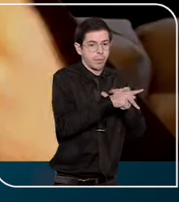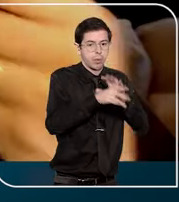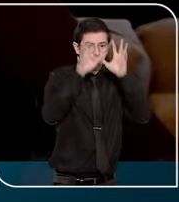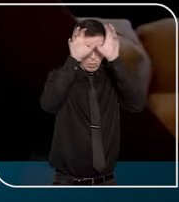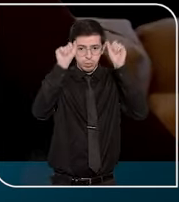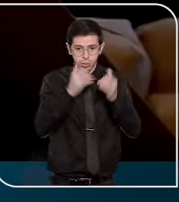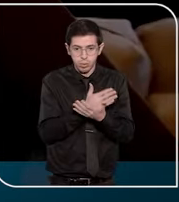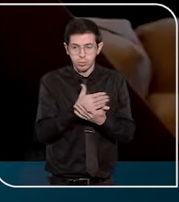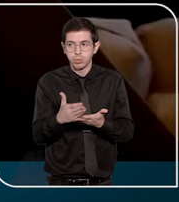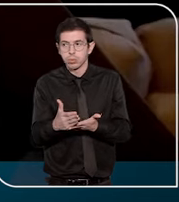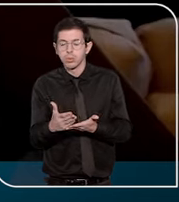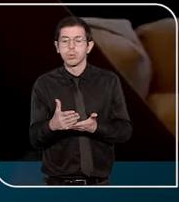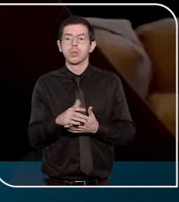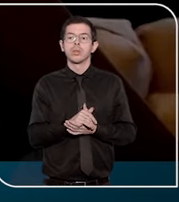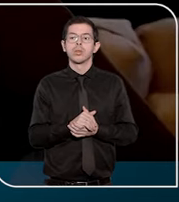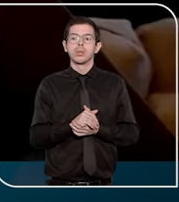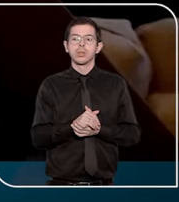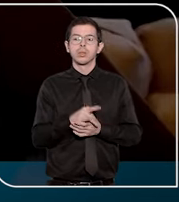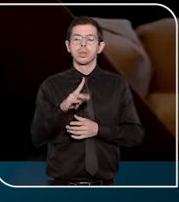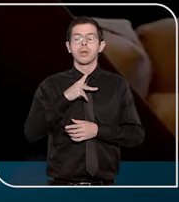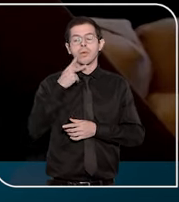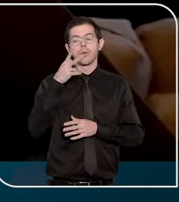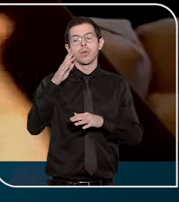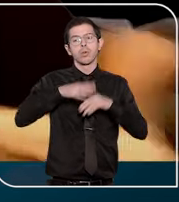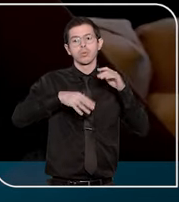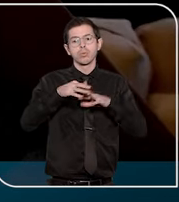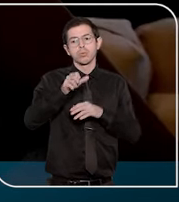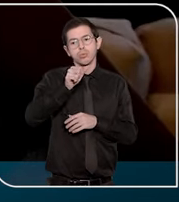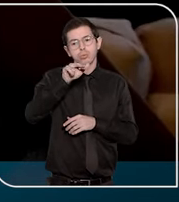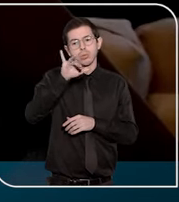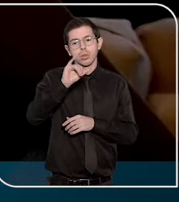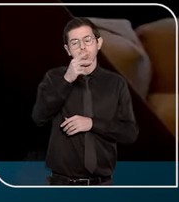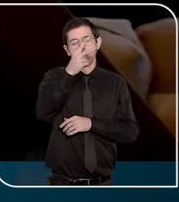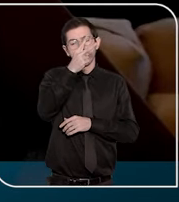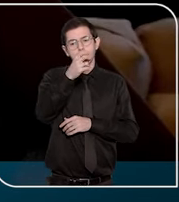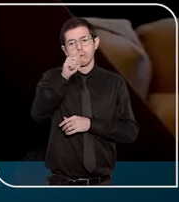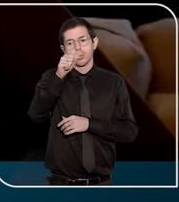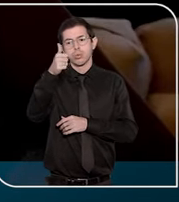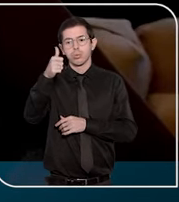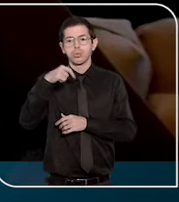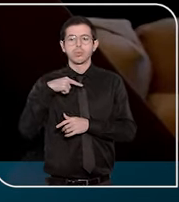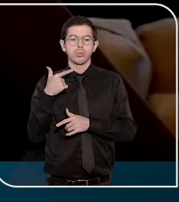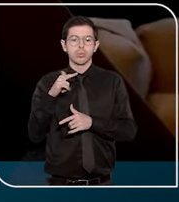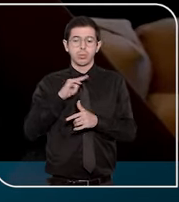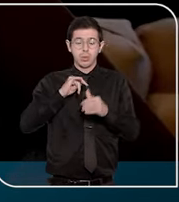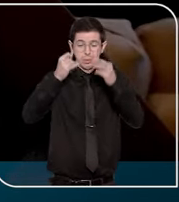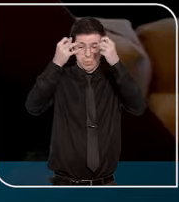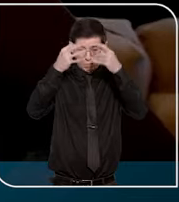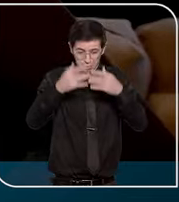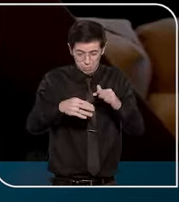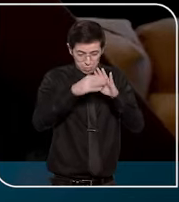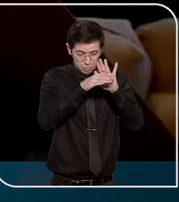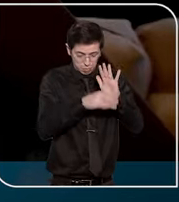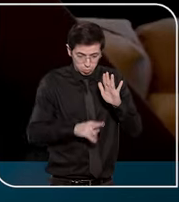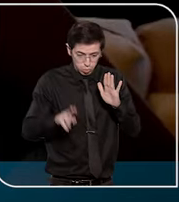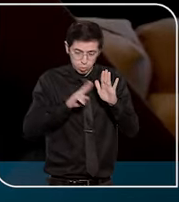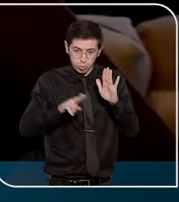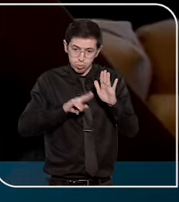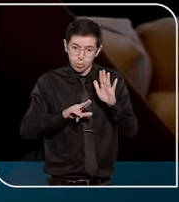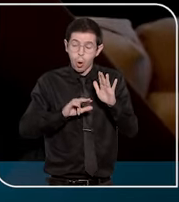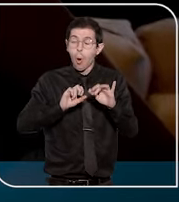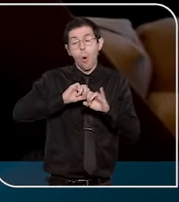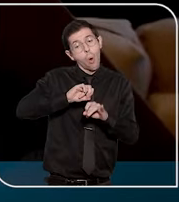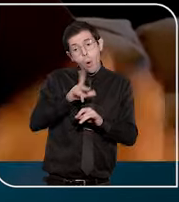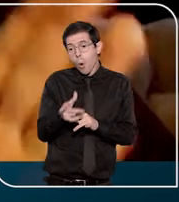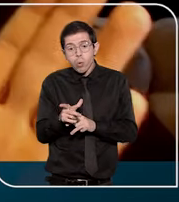Casos em que nós já comentamos muito aqui da súmula 281, em que não foi exaurida a instância, casos em que é interposto o recurso errado, como